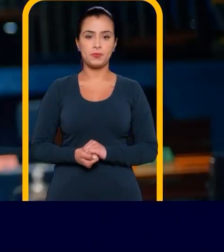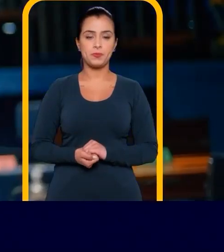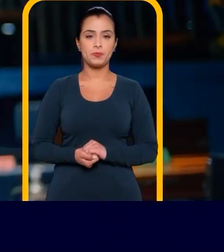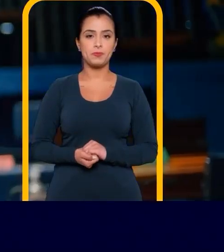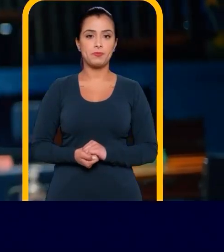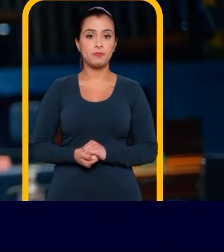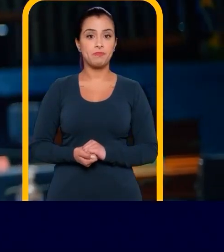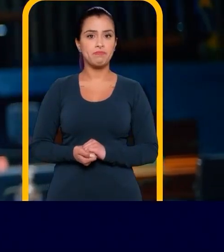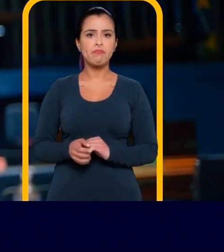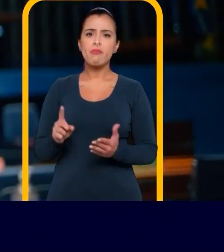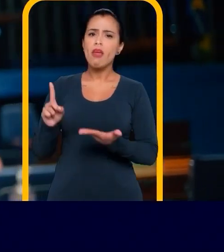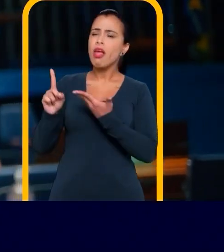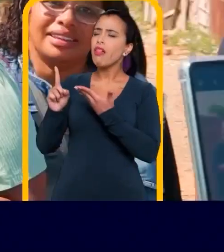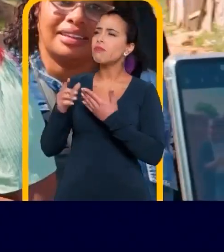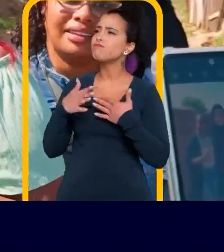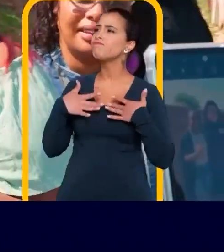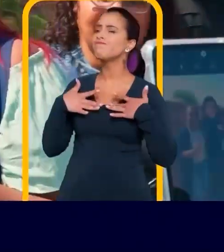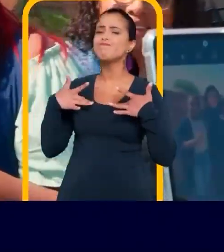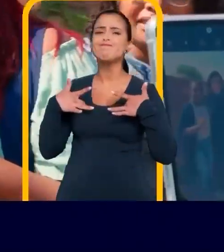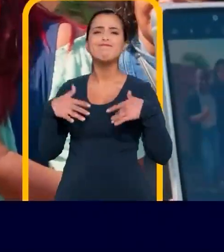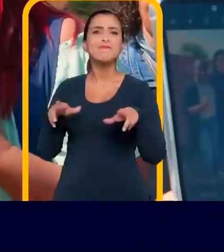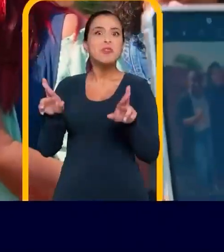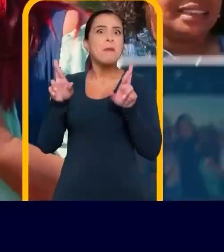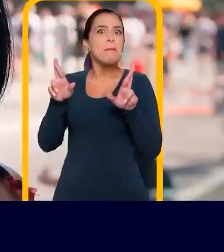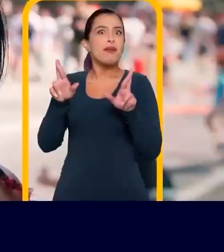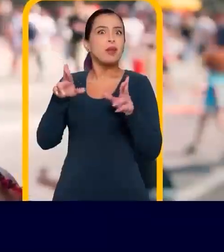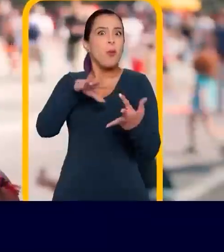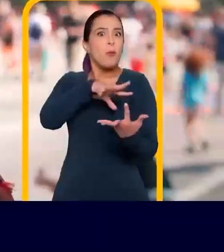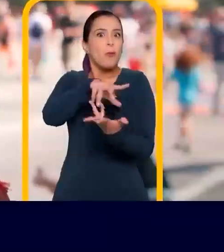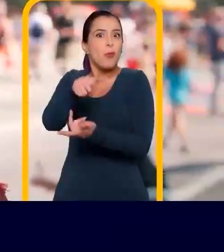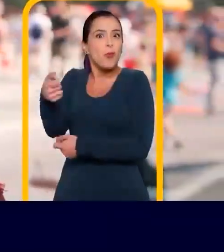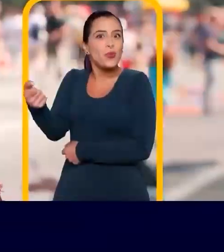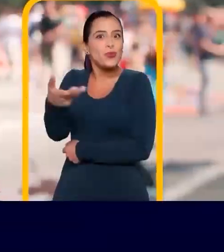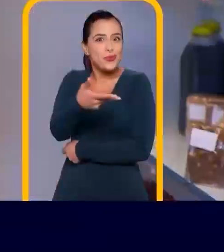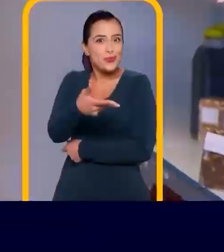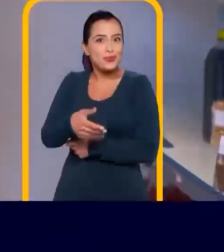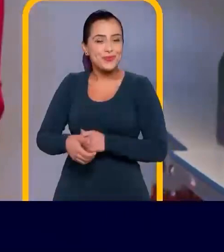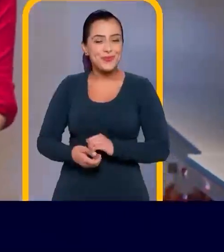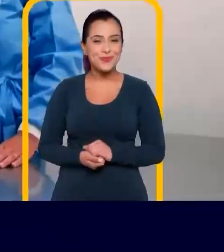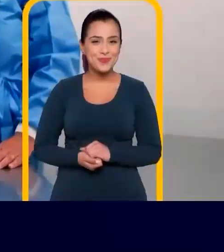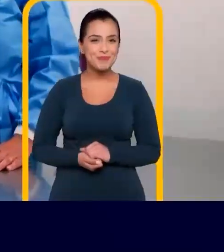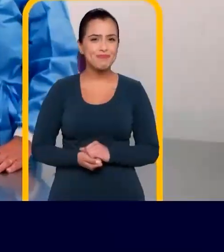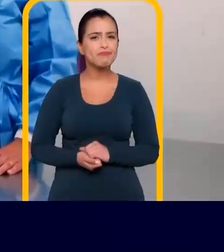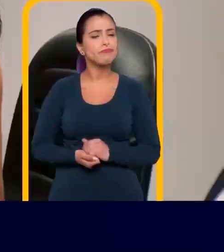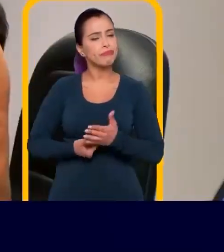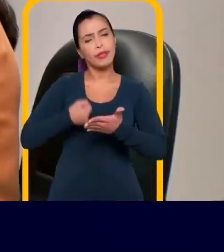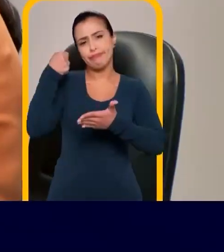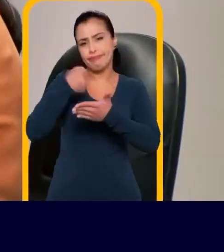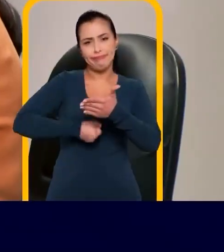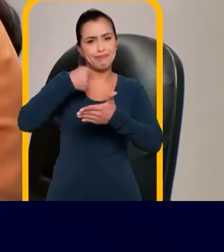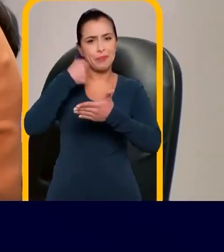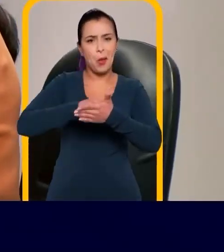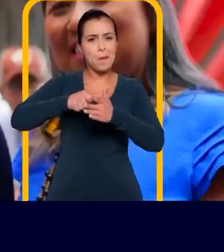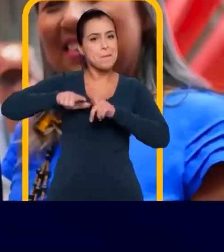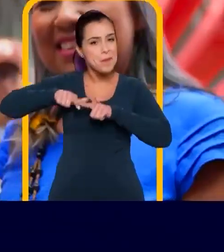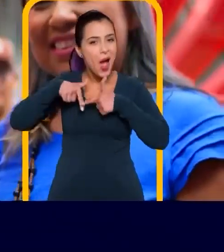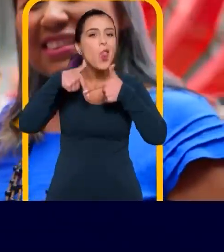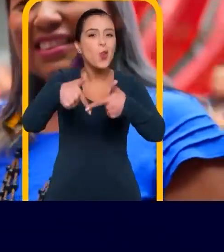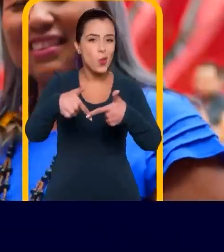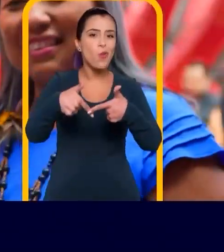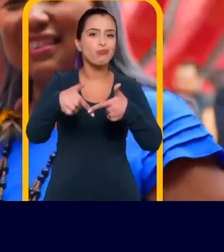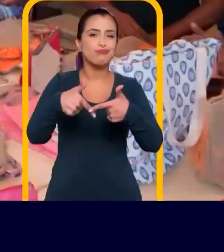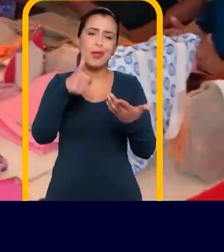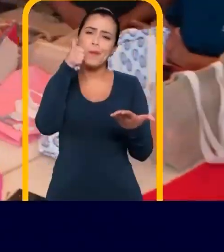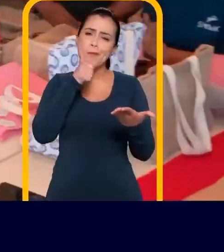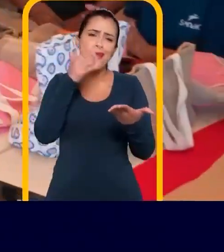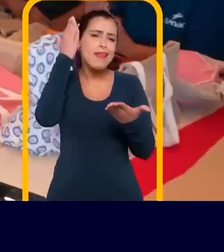partido. Ela me deu esperança de um novo mundo. É uma luta constante e a